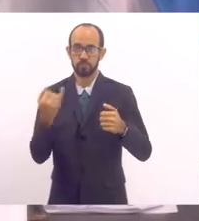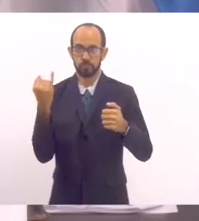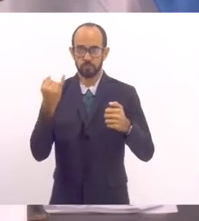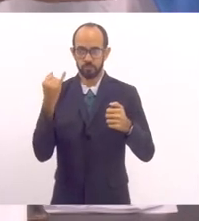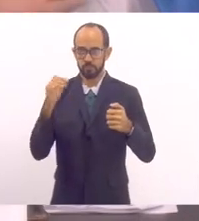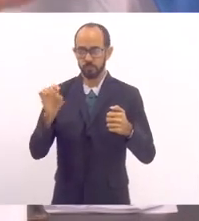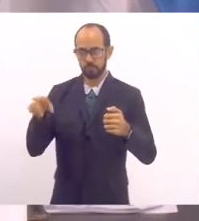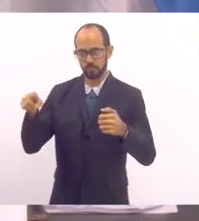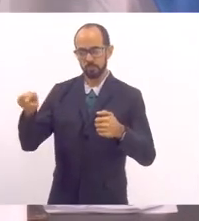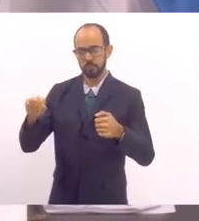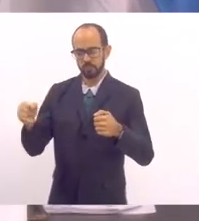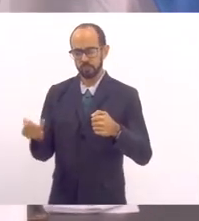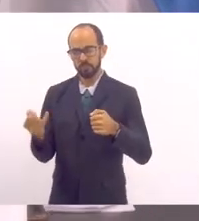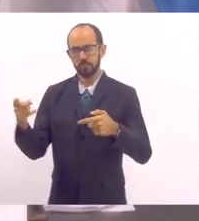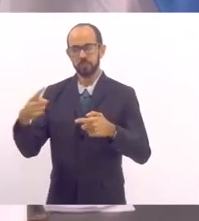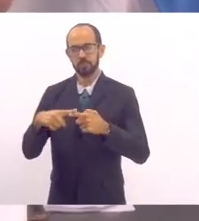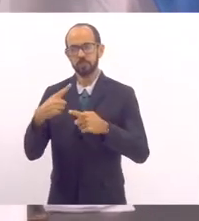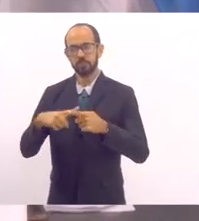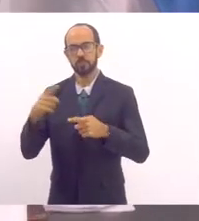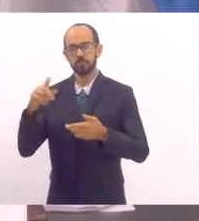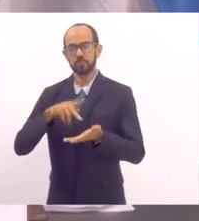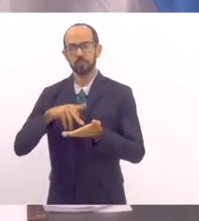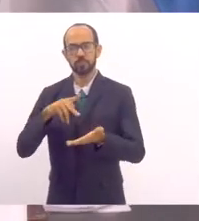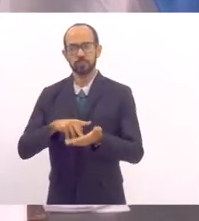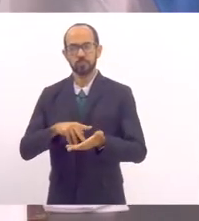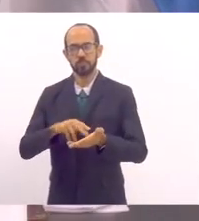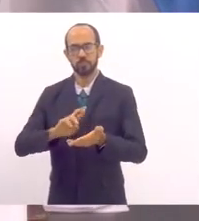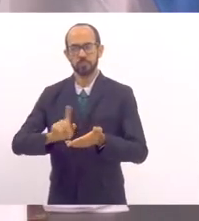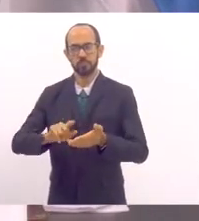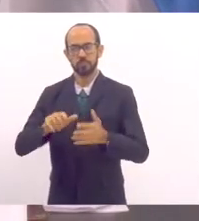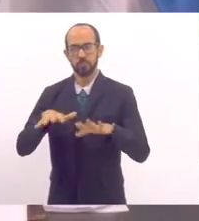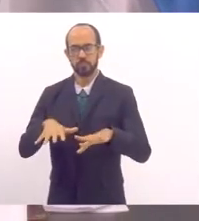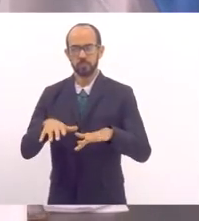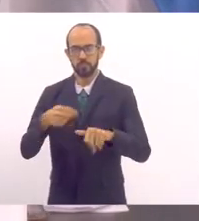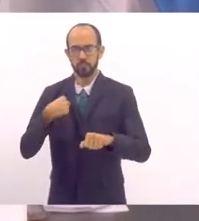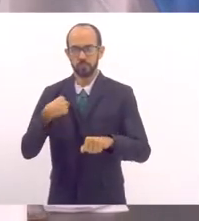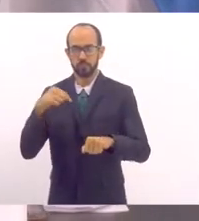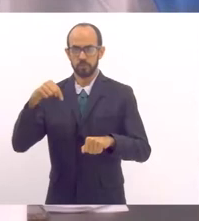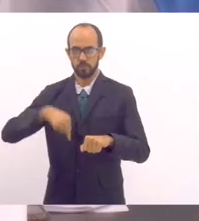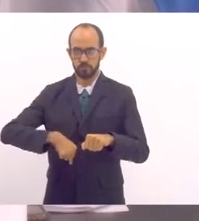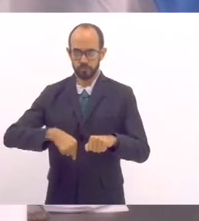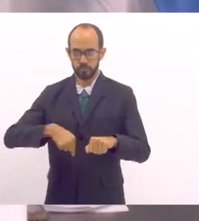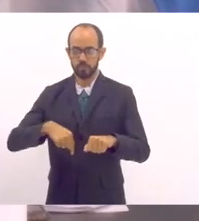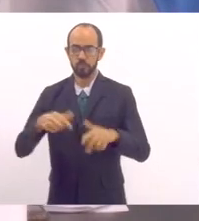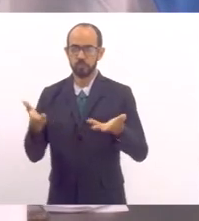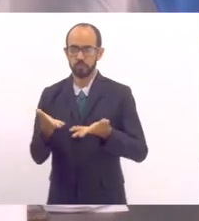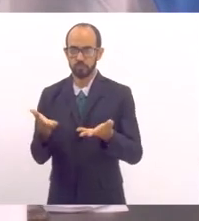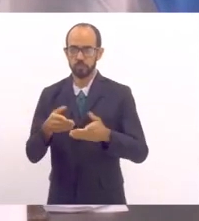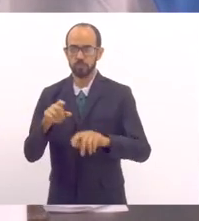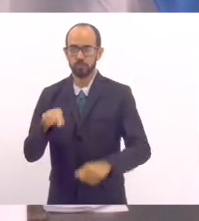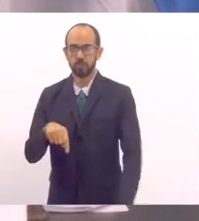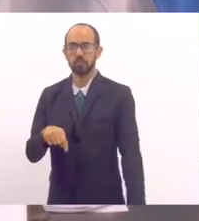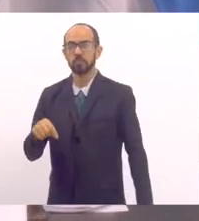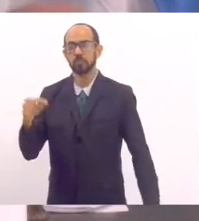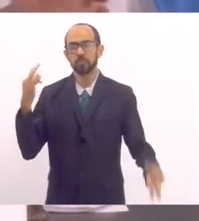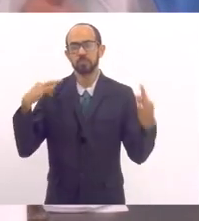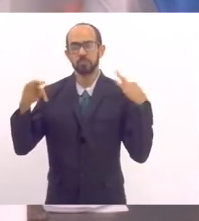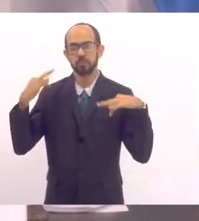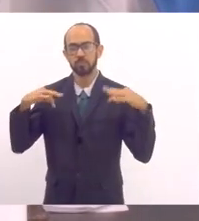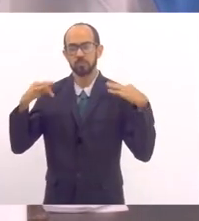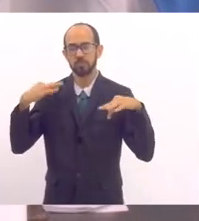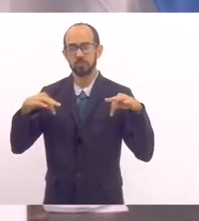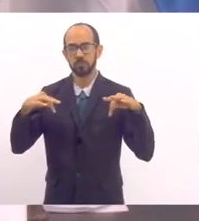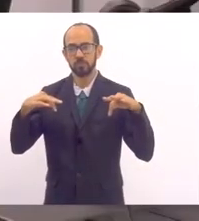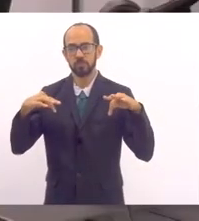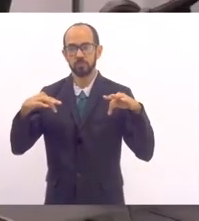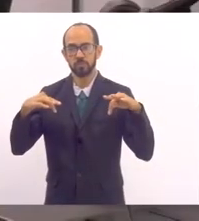pegar a deixa do senhor, porque eu realmente não atuo dessa maneira. Então, aqui hoje o assunto, o tema é turismo. E mas como deixa o senhor